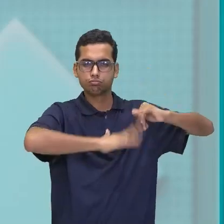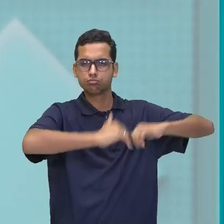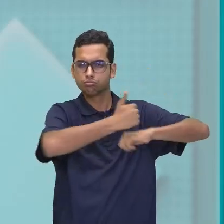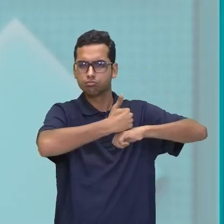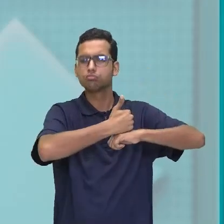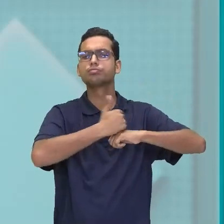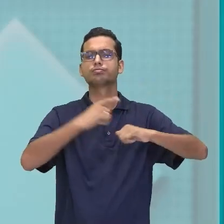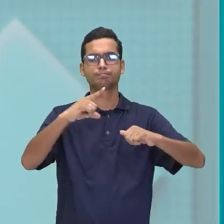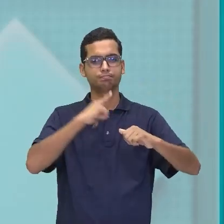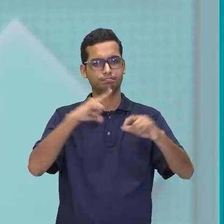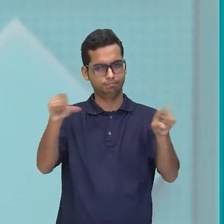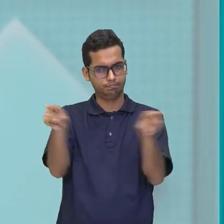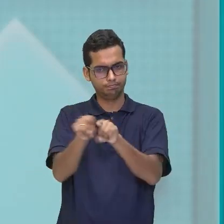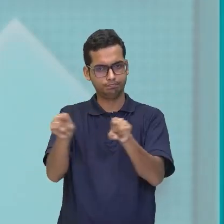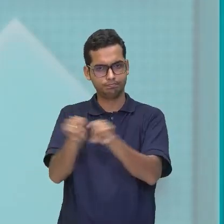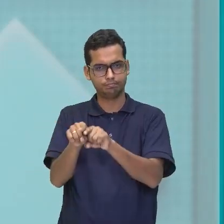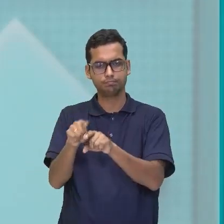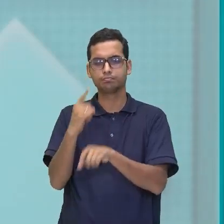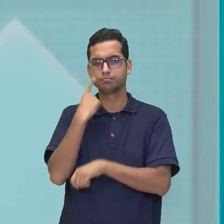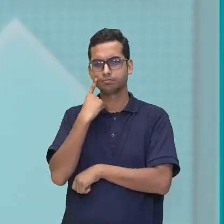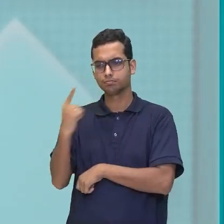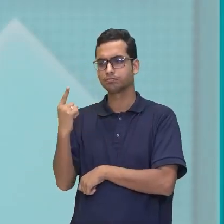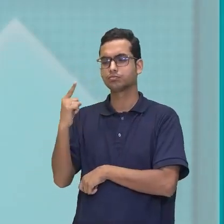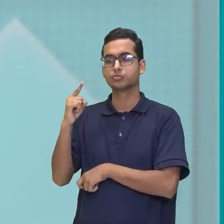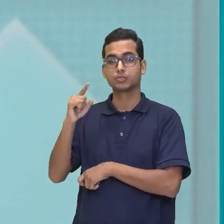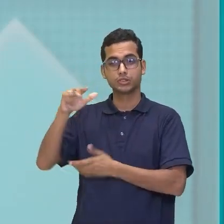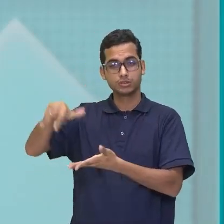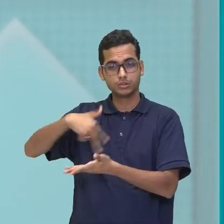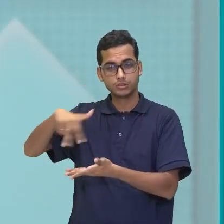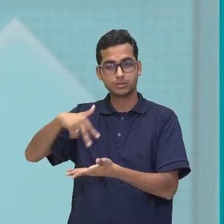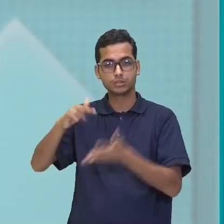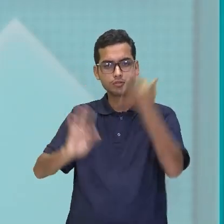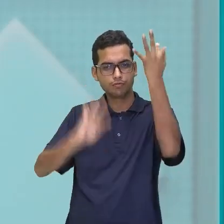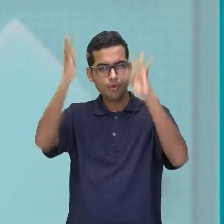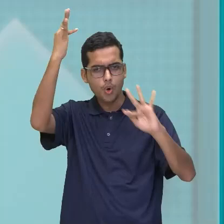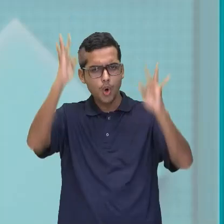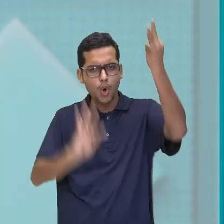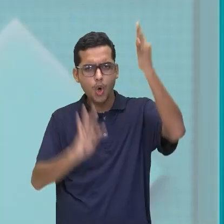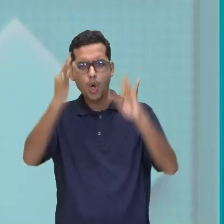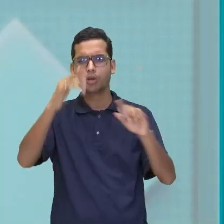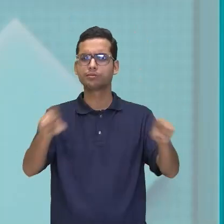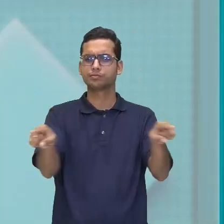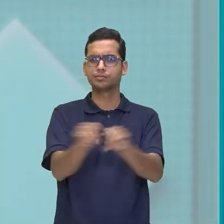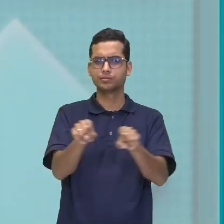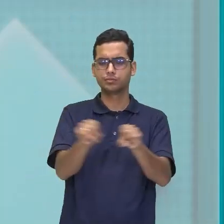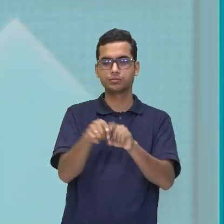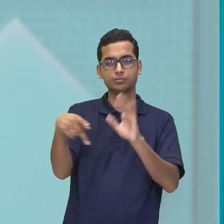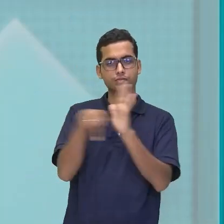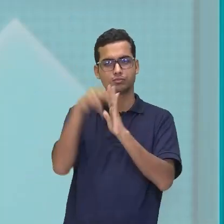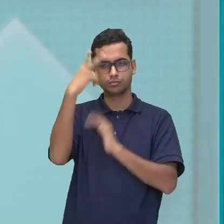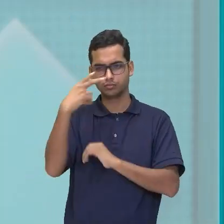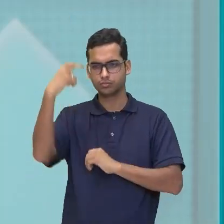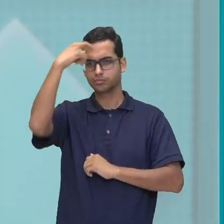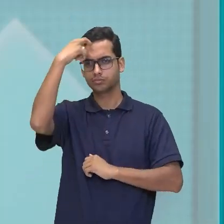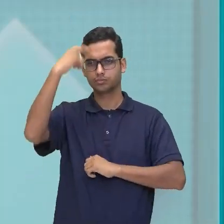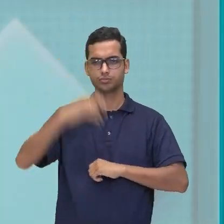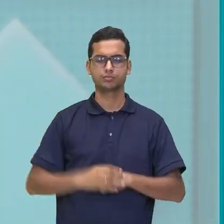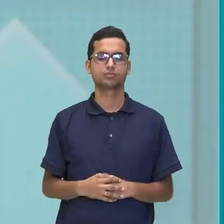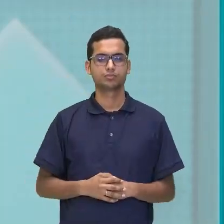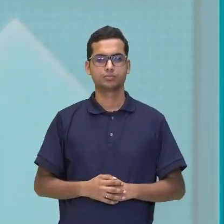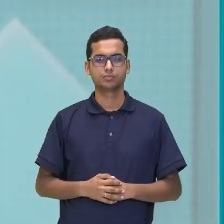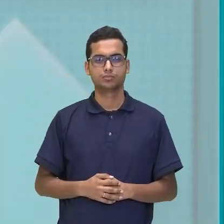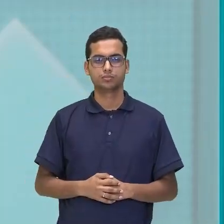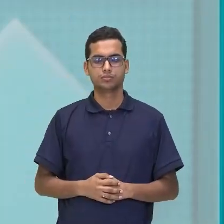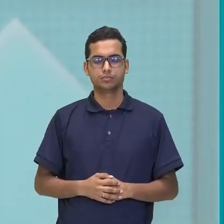que dançam, né, essas danças folclóricas também e que fazem parte de uma cultura. Aí nós